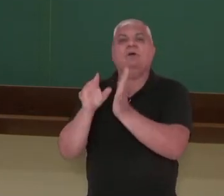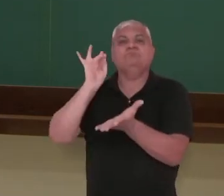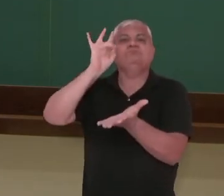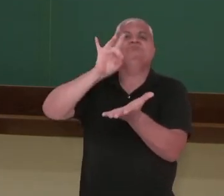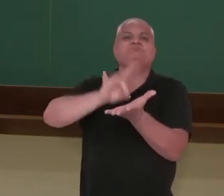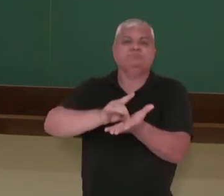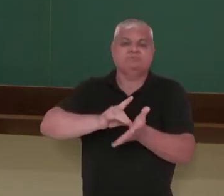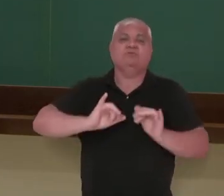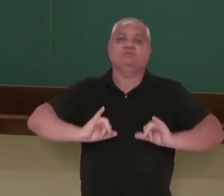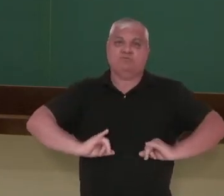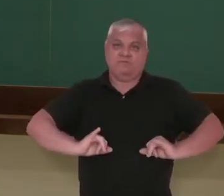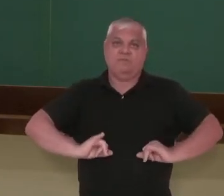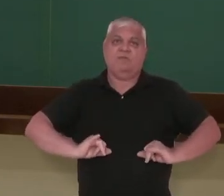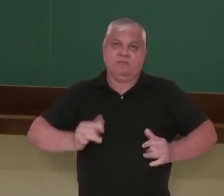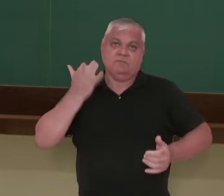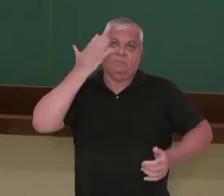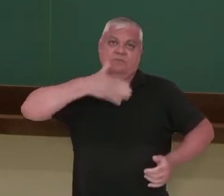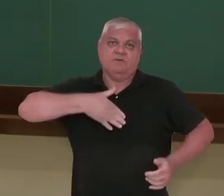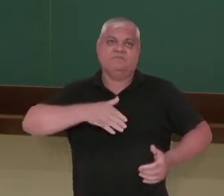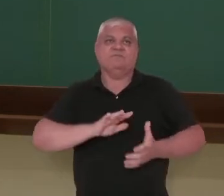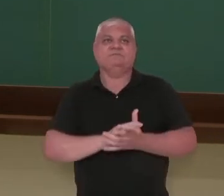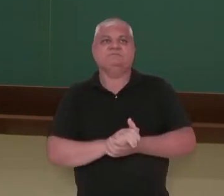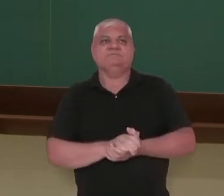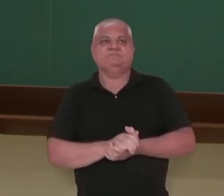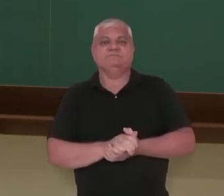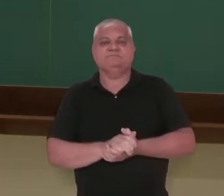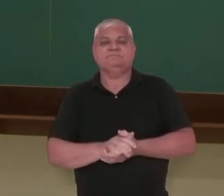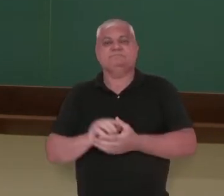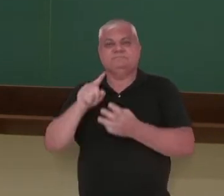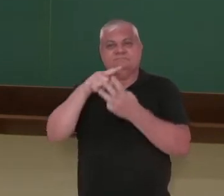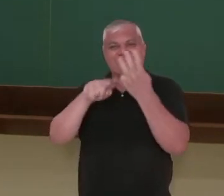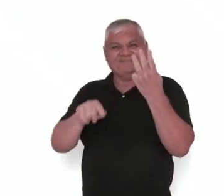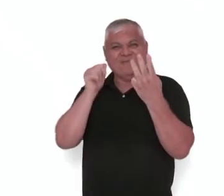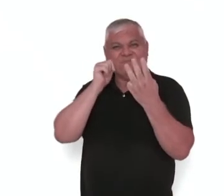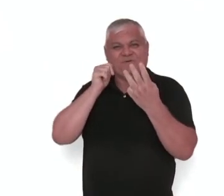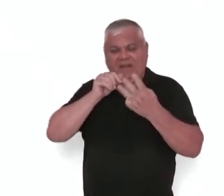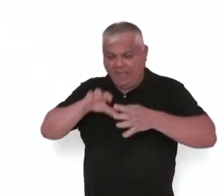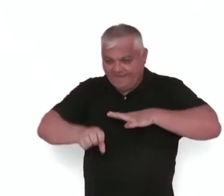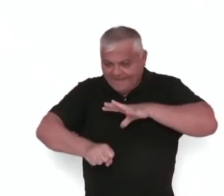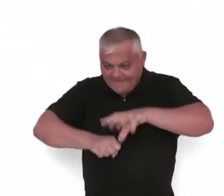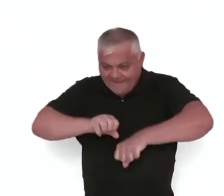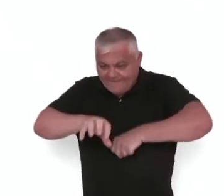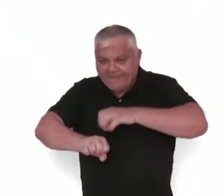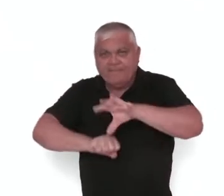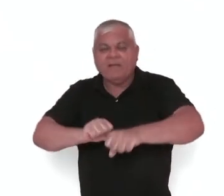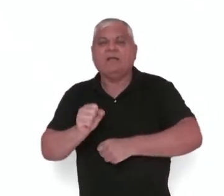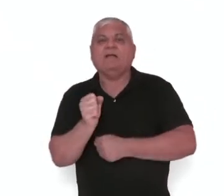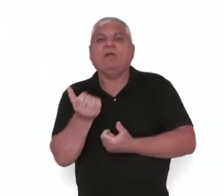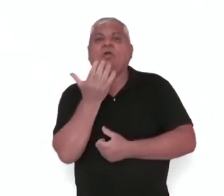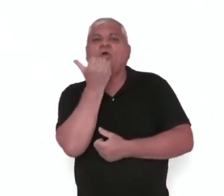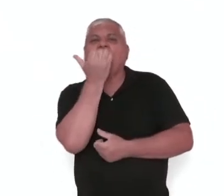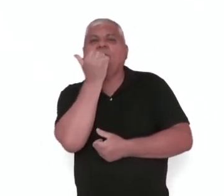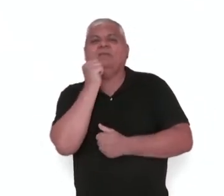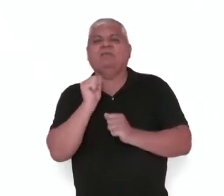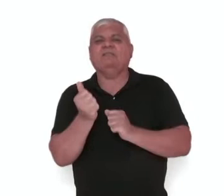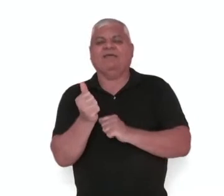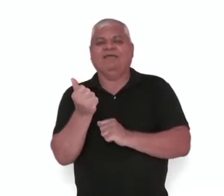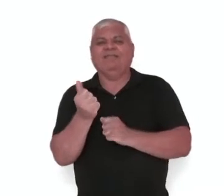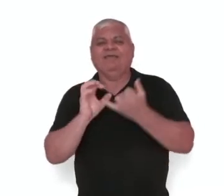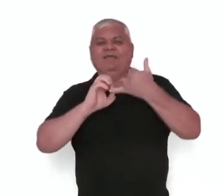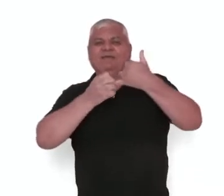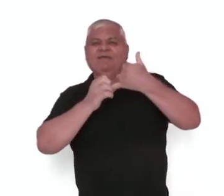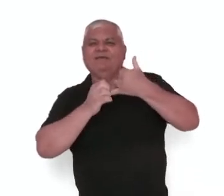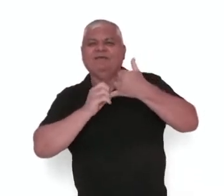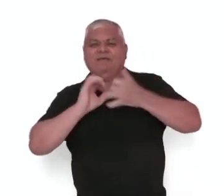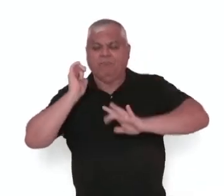lado sofrido retratado pela arte. Logo em seguida, nós temos aqui as Respingadoras, obra de Jean-François Millet, também retrata a